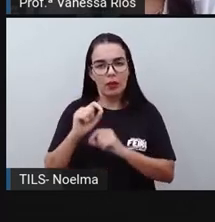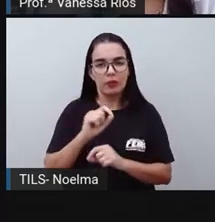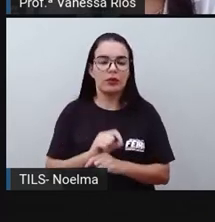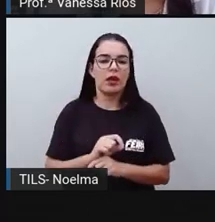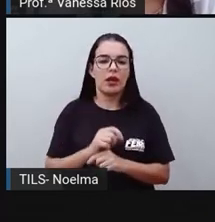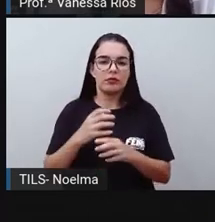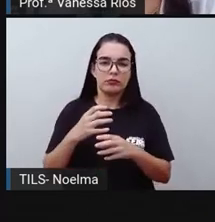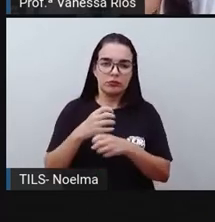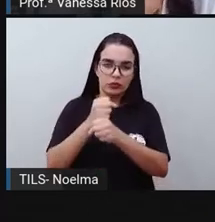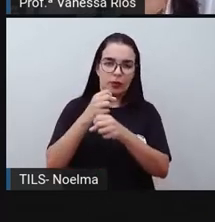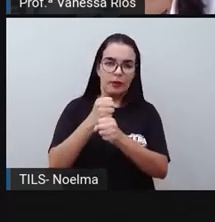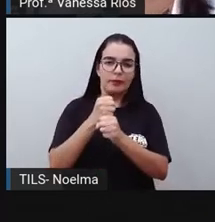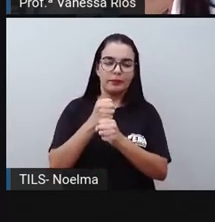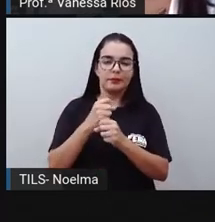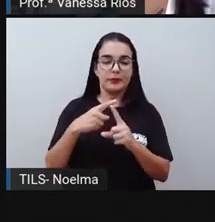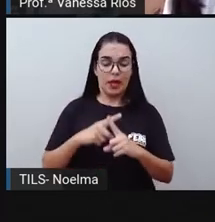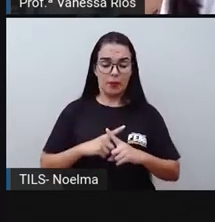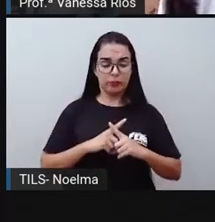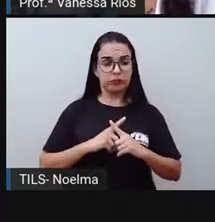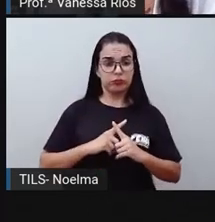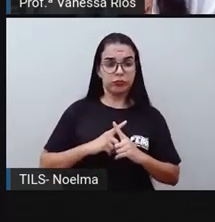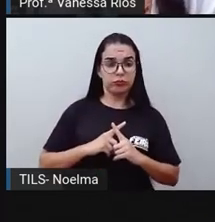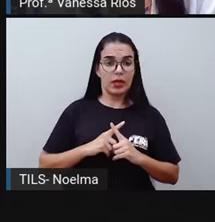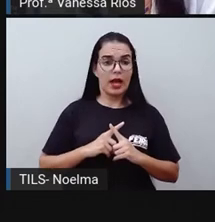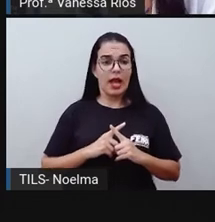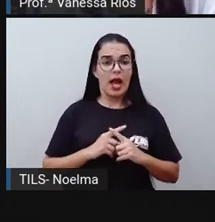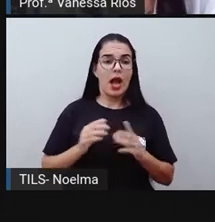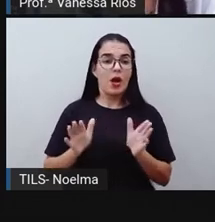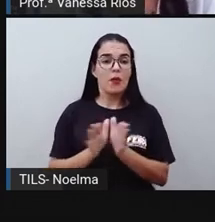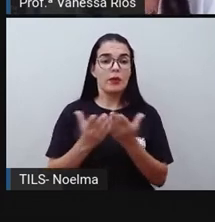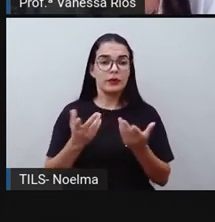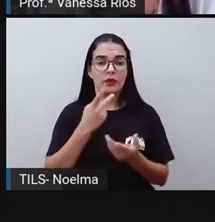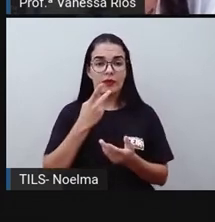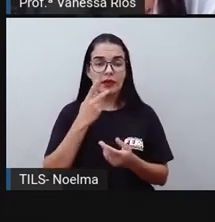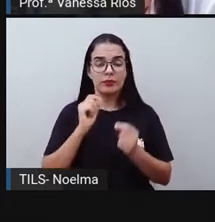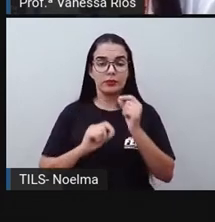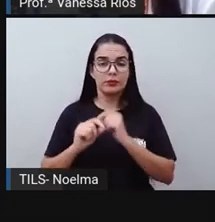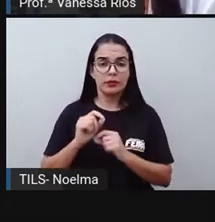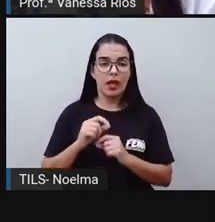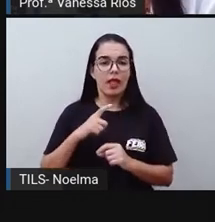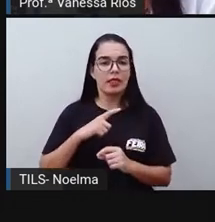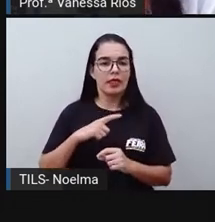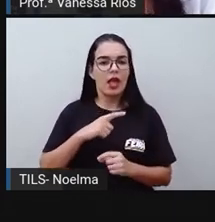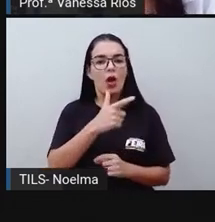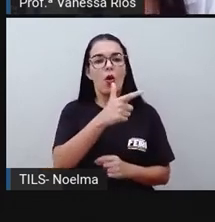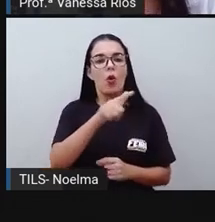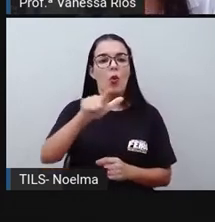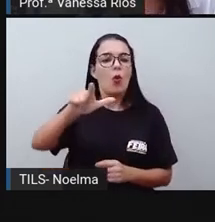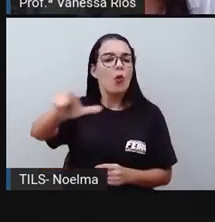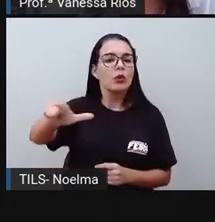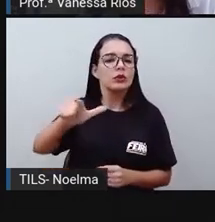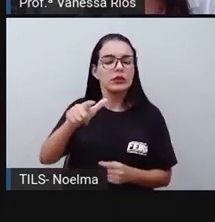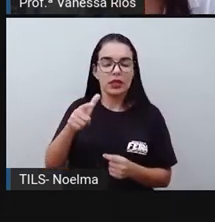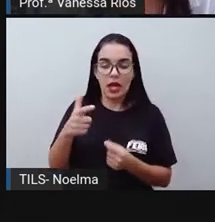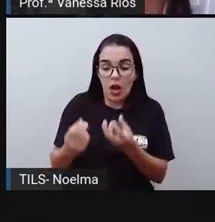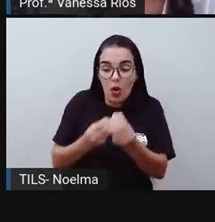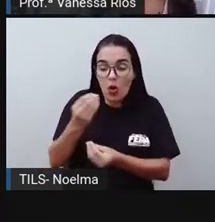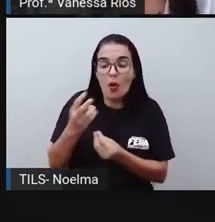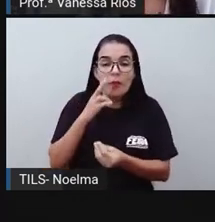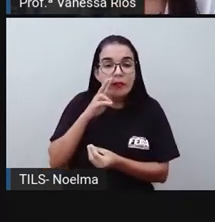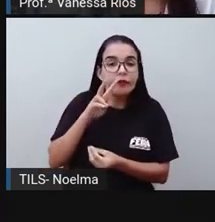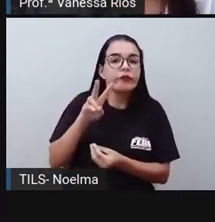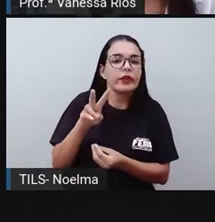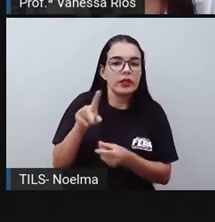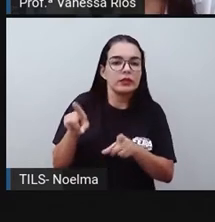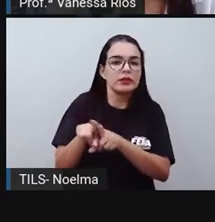de multiplicação. Mas quando nós falamos em multiplicação, existe aí uma outra forma de enxergar o problema e